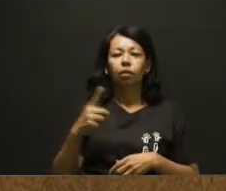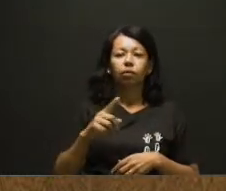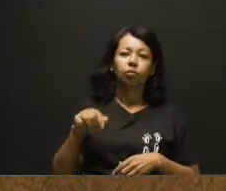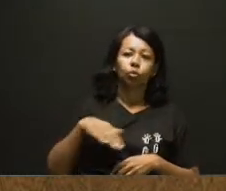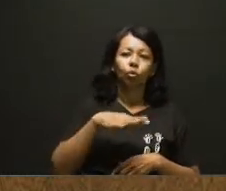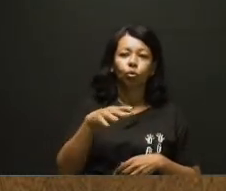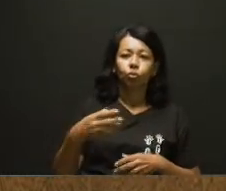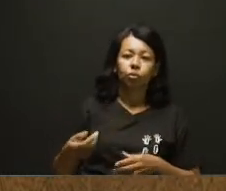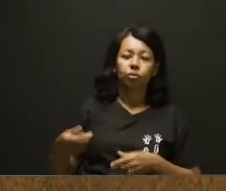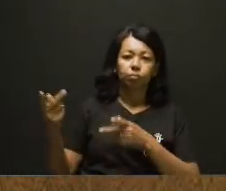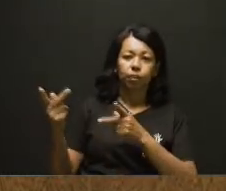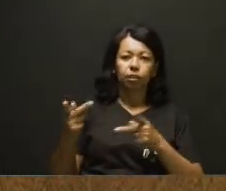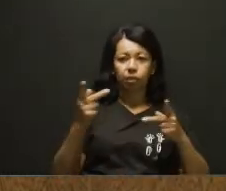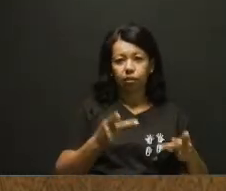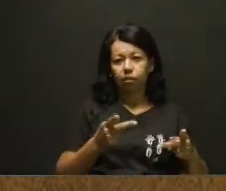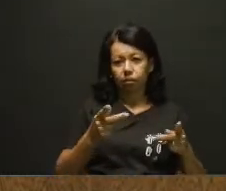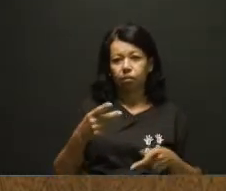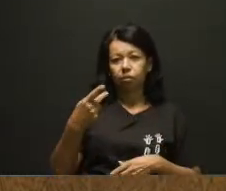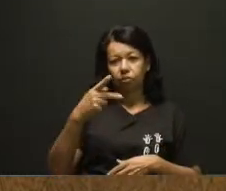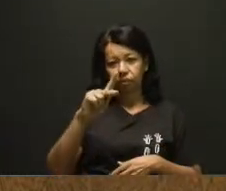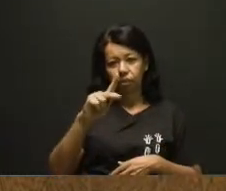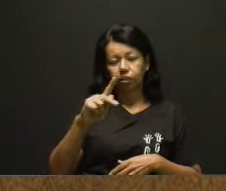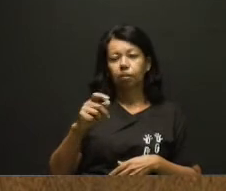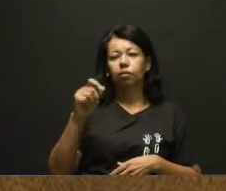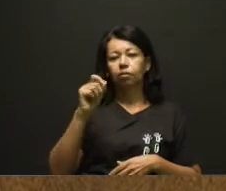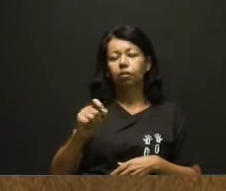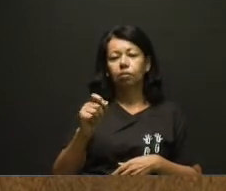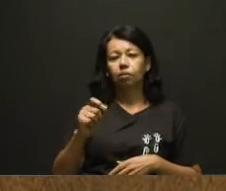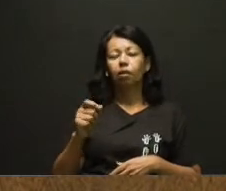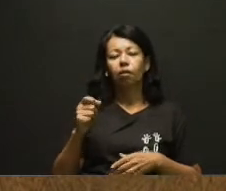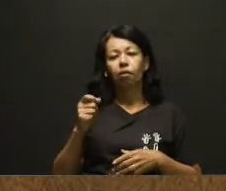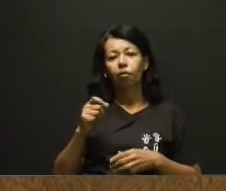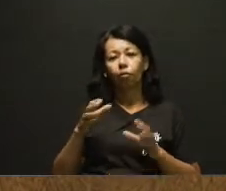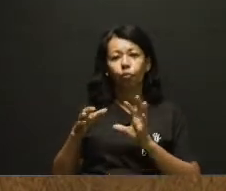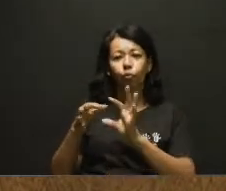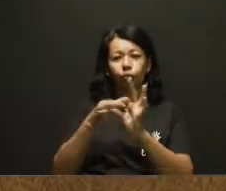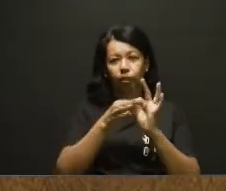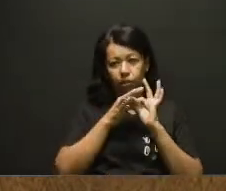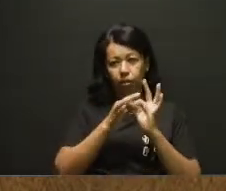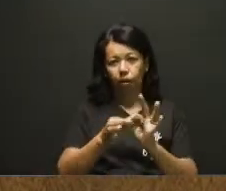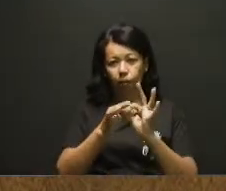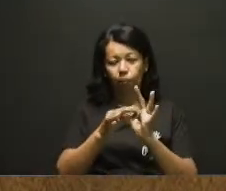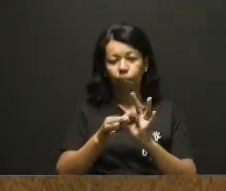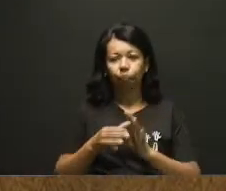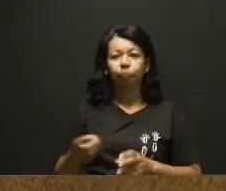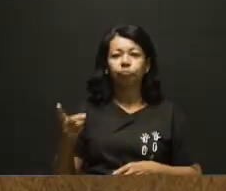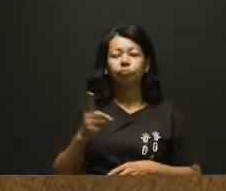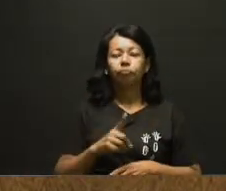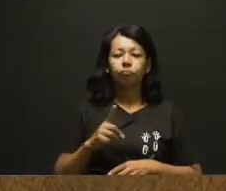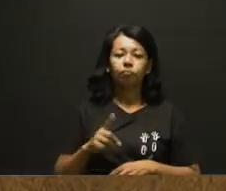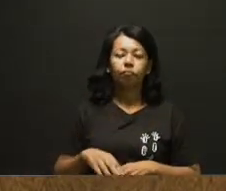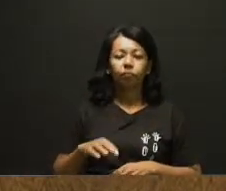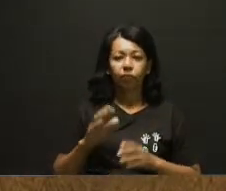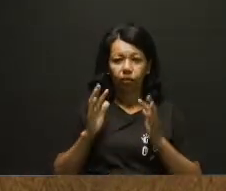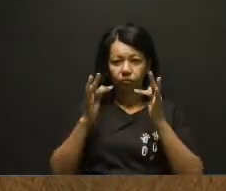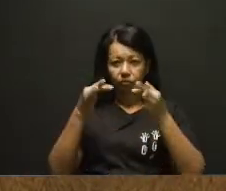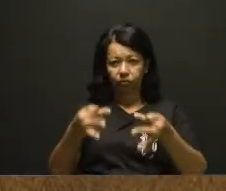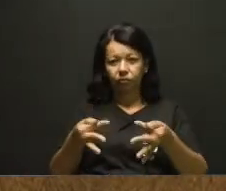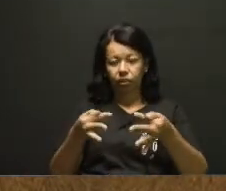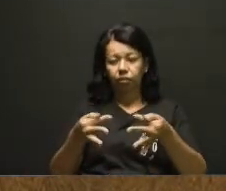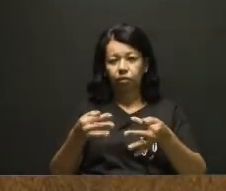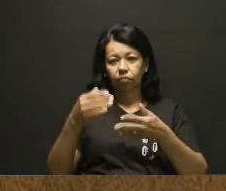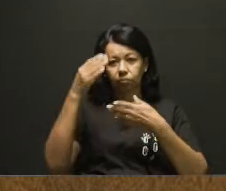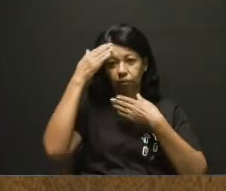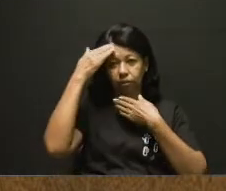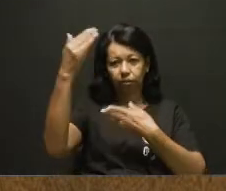compareceram é a presença de vocês e essa garra esta união então essa minha consideração final é só